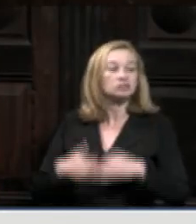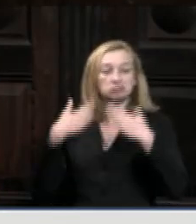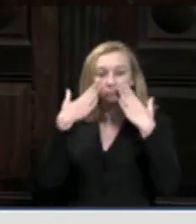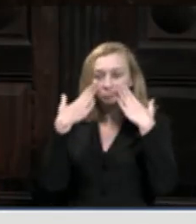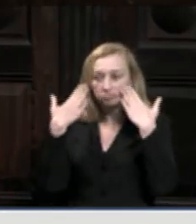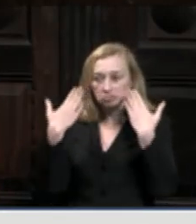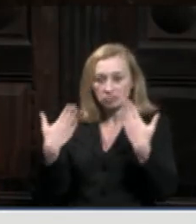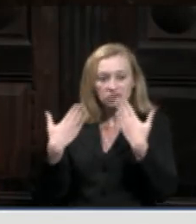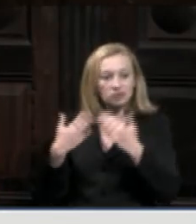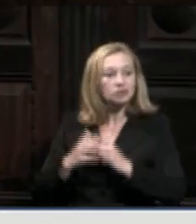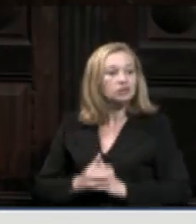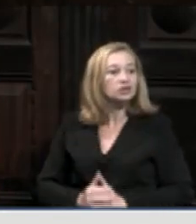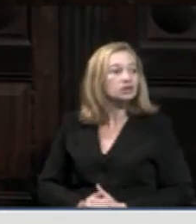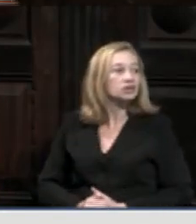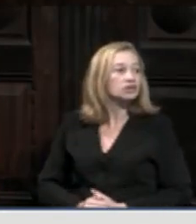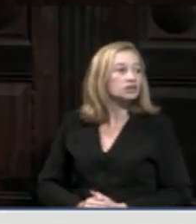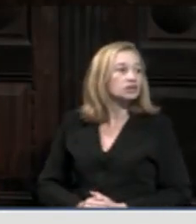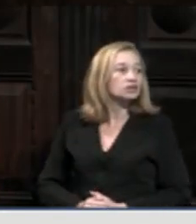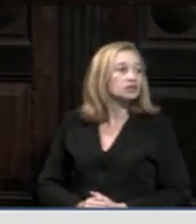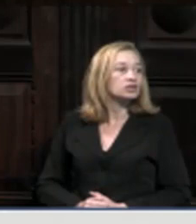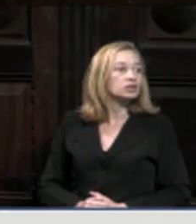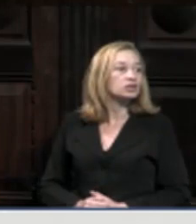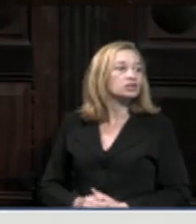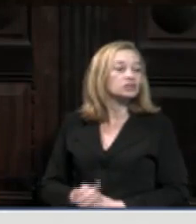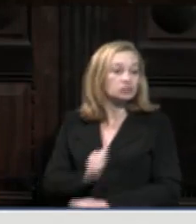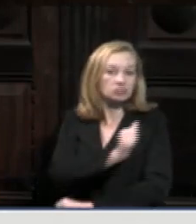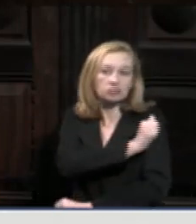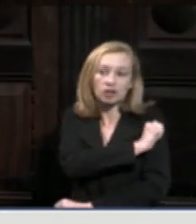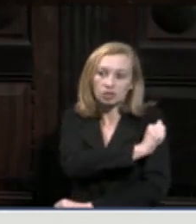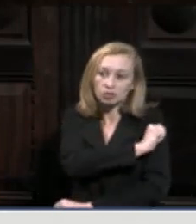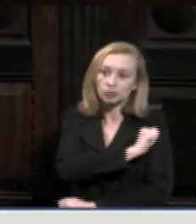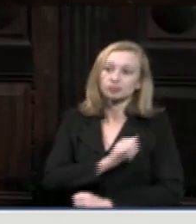representações dos estudantes.